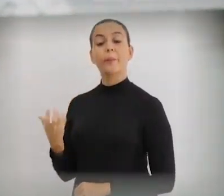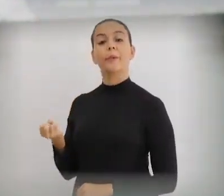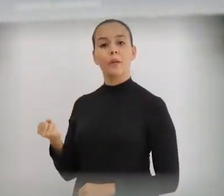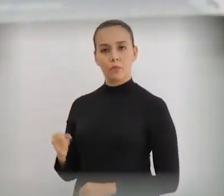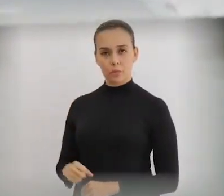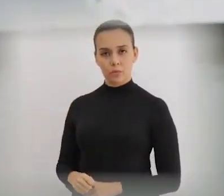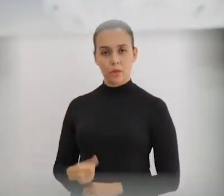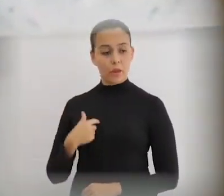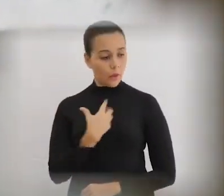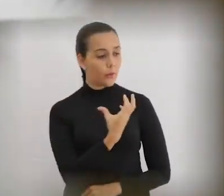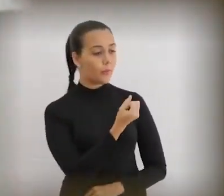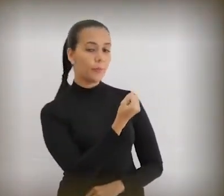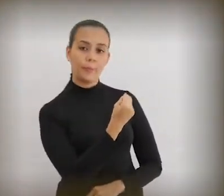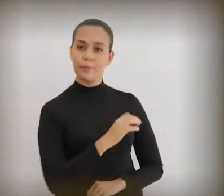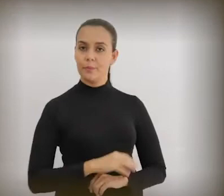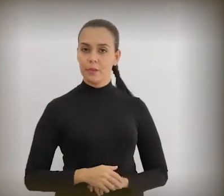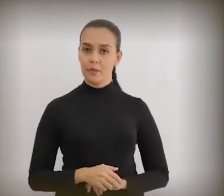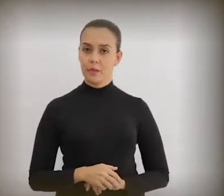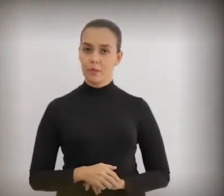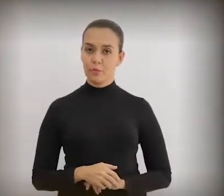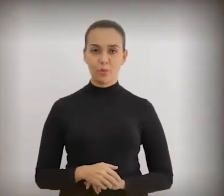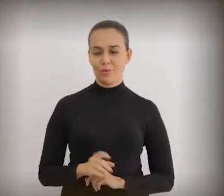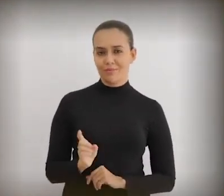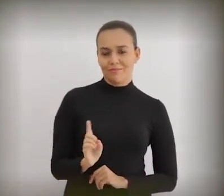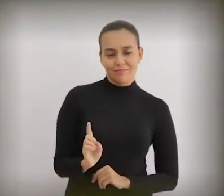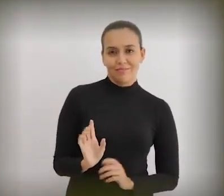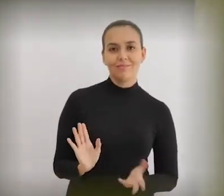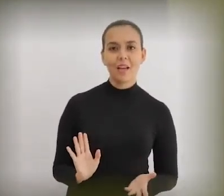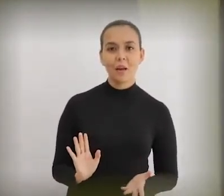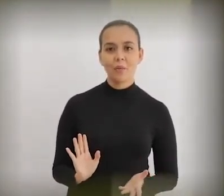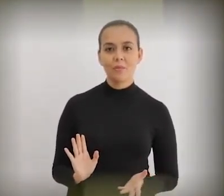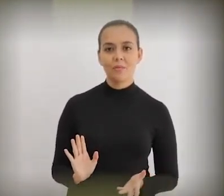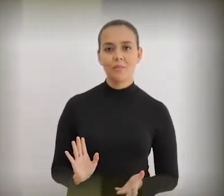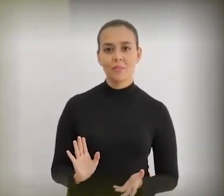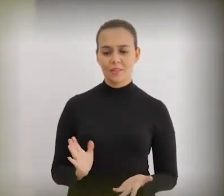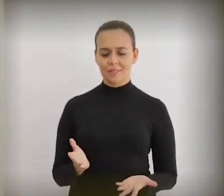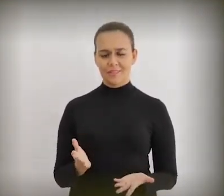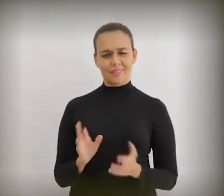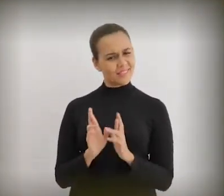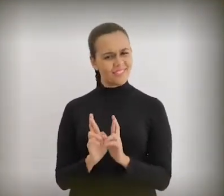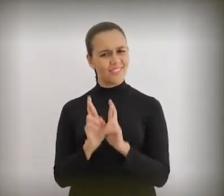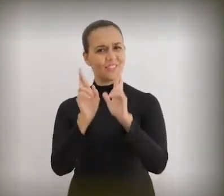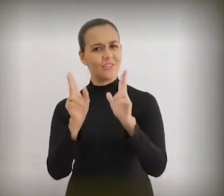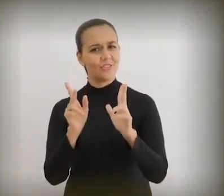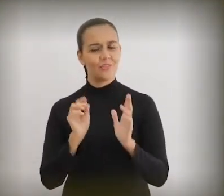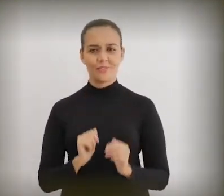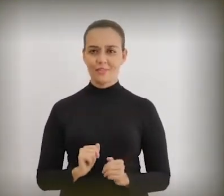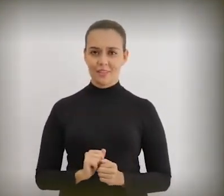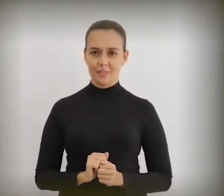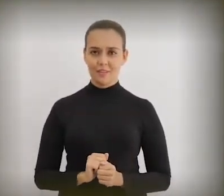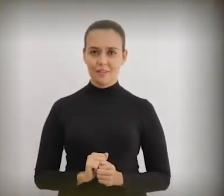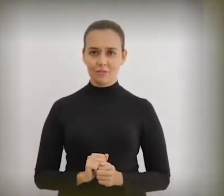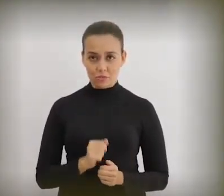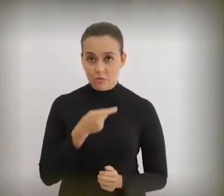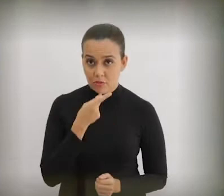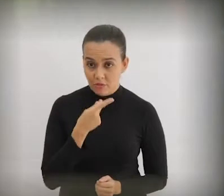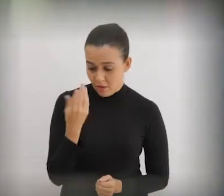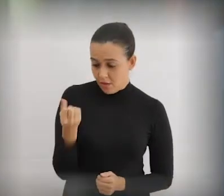né? Ninguém diz, bom, agora vai falar um branco, agora vai falar um branco, agora vai falar um branco, isso que é o branco. Diz isso.